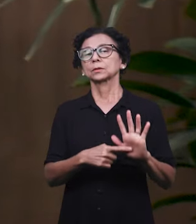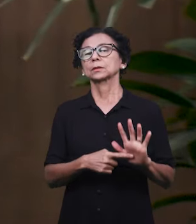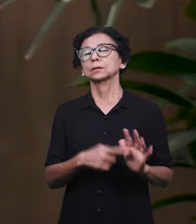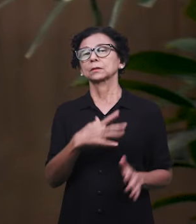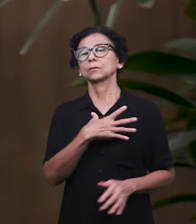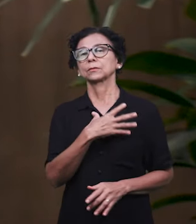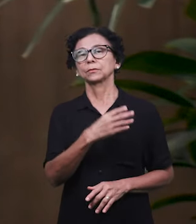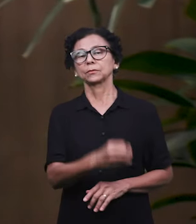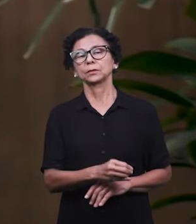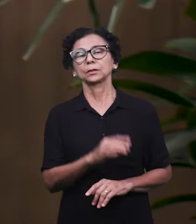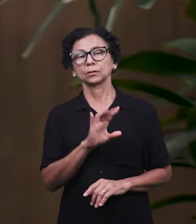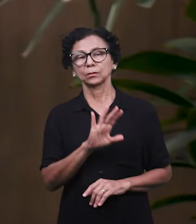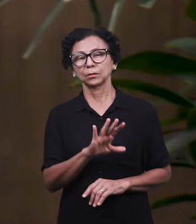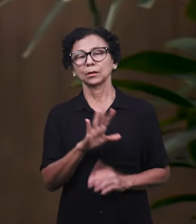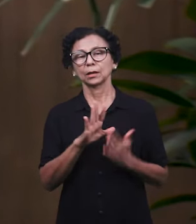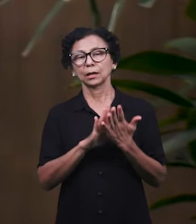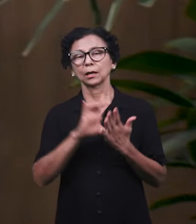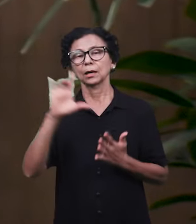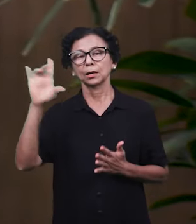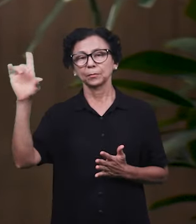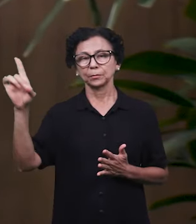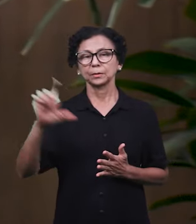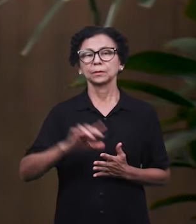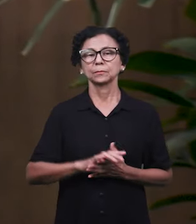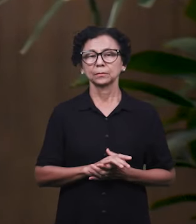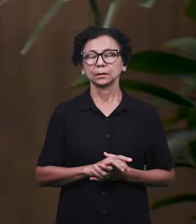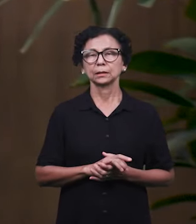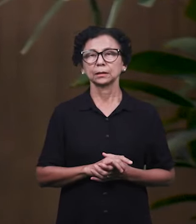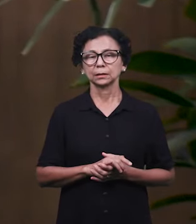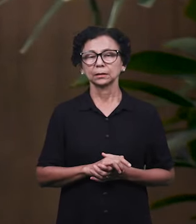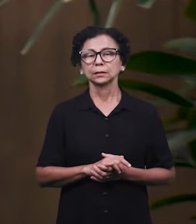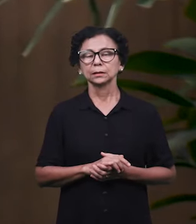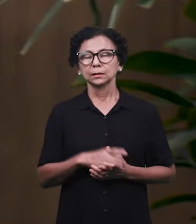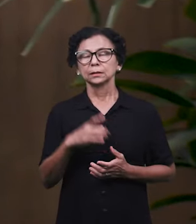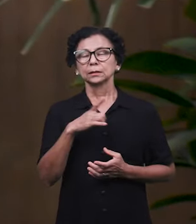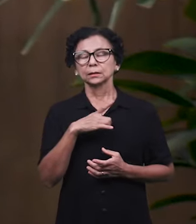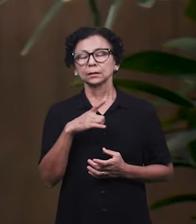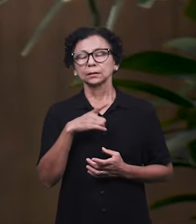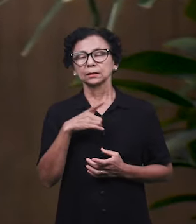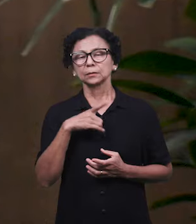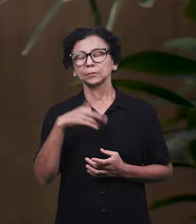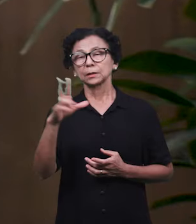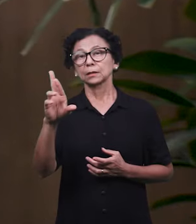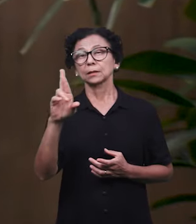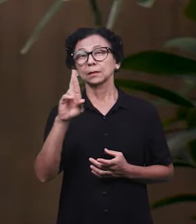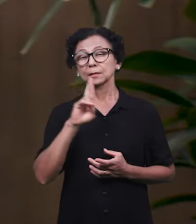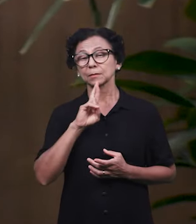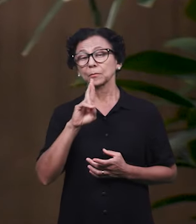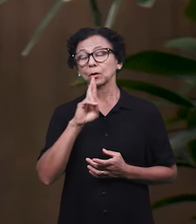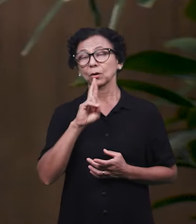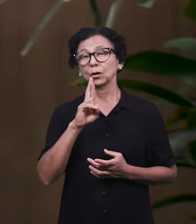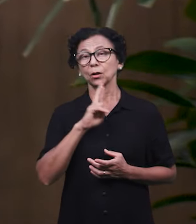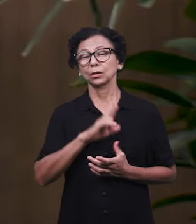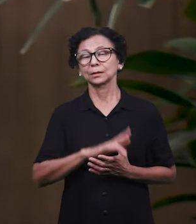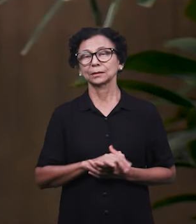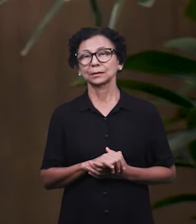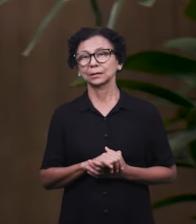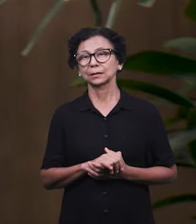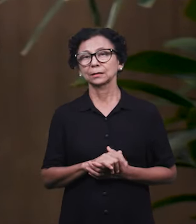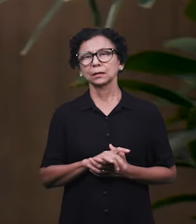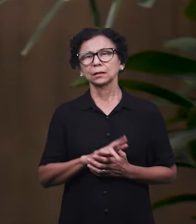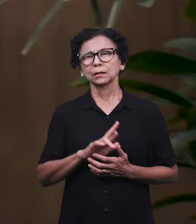traz aquelas respostas que, muitas vezes, estão ligadas não ao campo da ciência, mas ao campo espiritual.